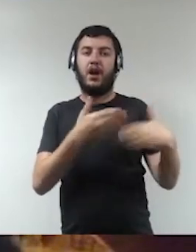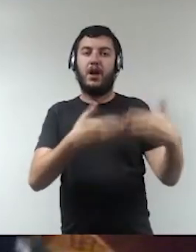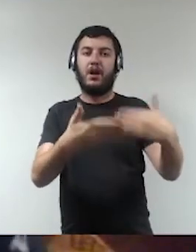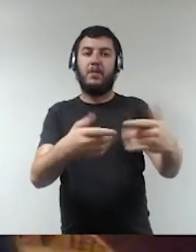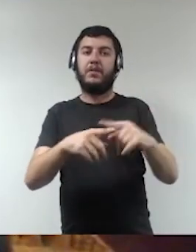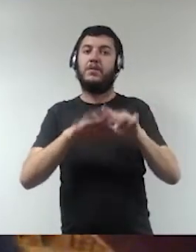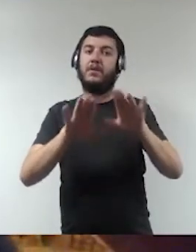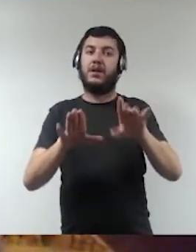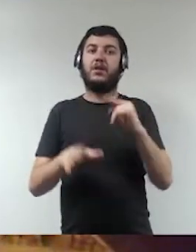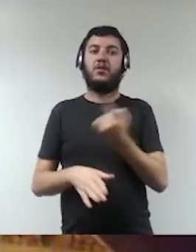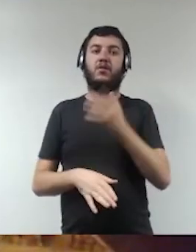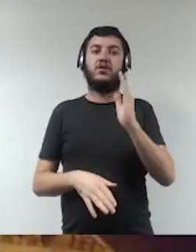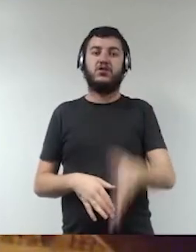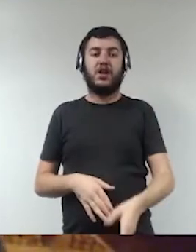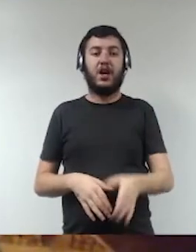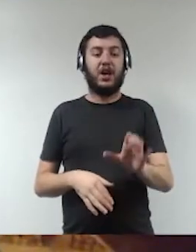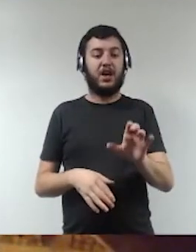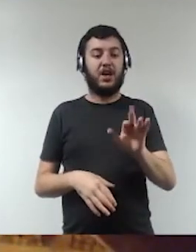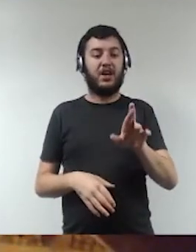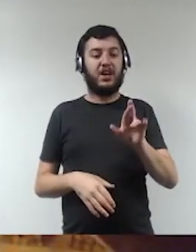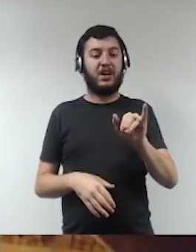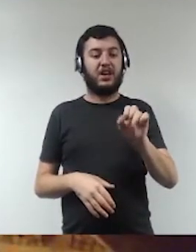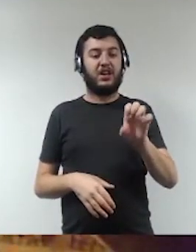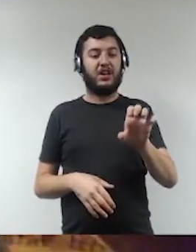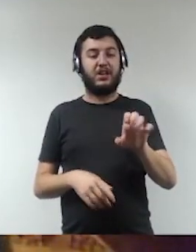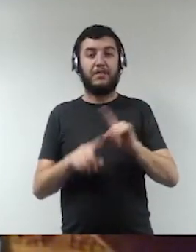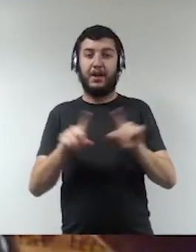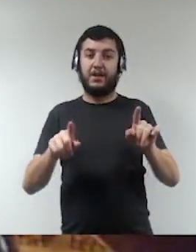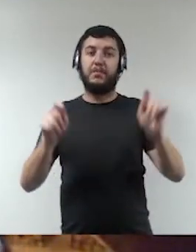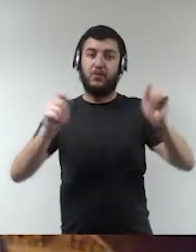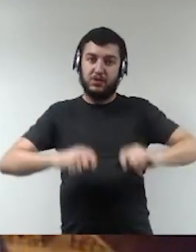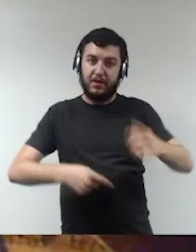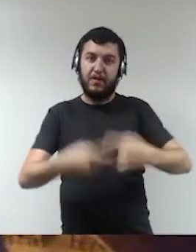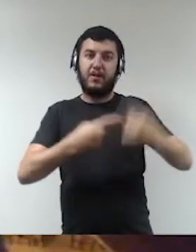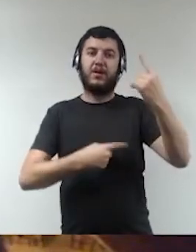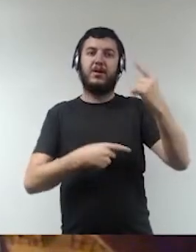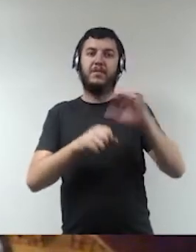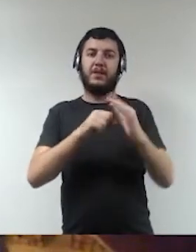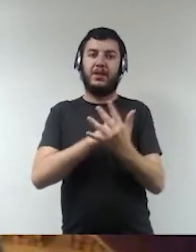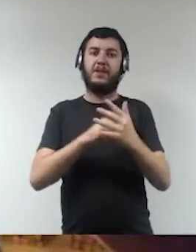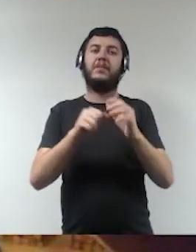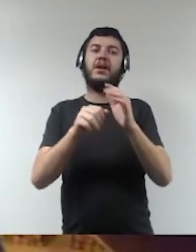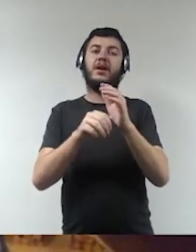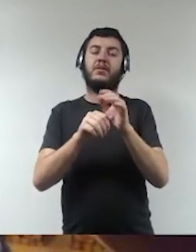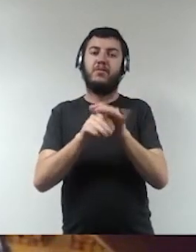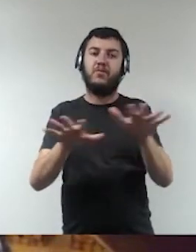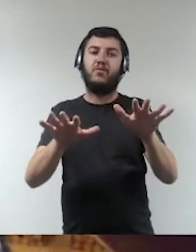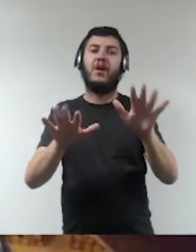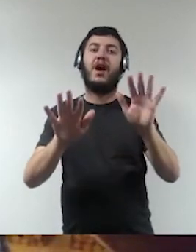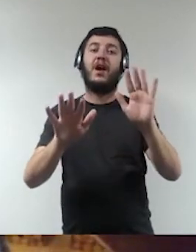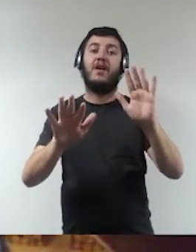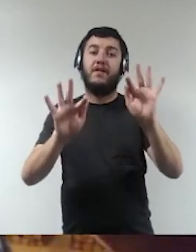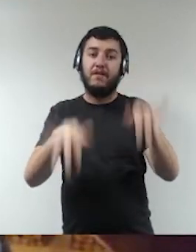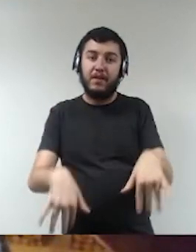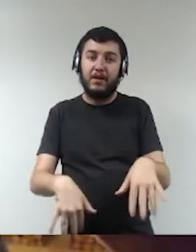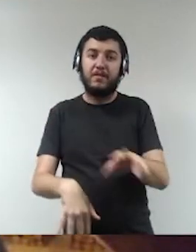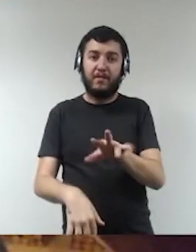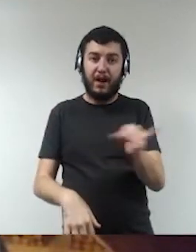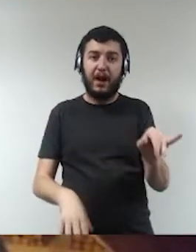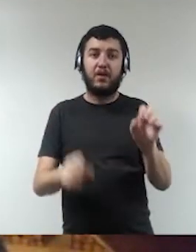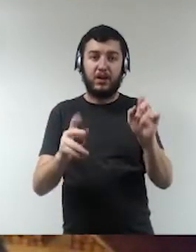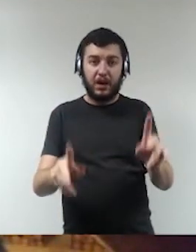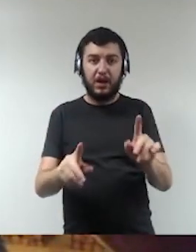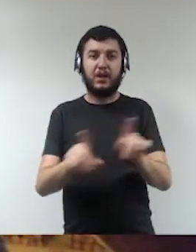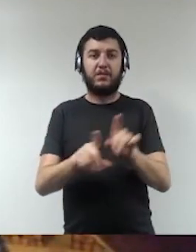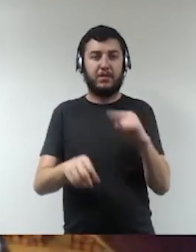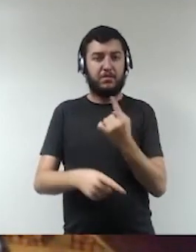nos manteremos em crise por algum período, mas vamos sair dessa. A pandemia vai acabar e nós vamos superar isso. Agora, a forma como nós